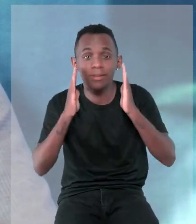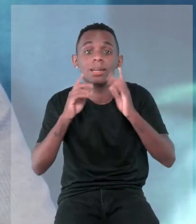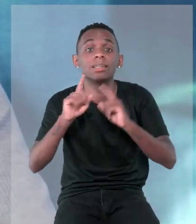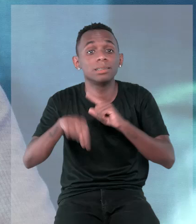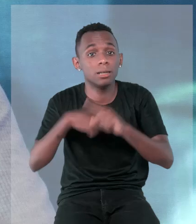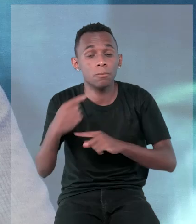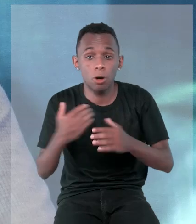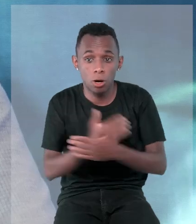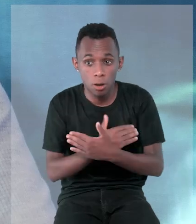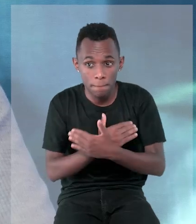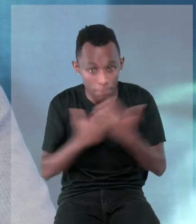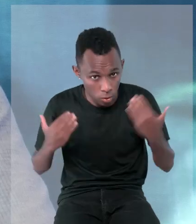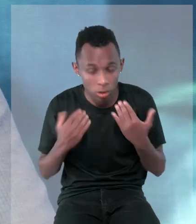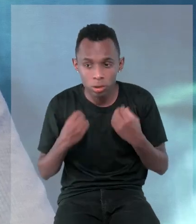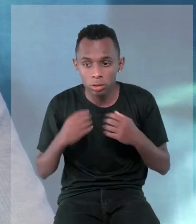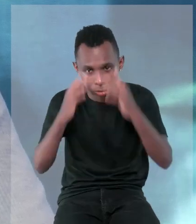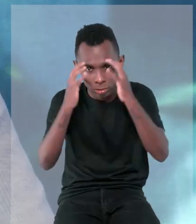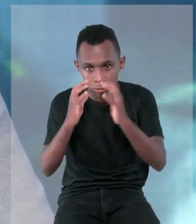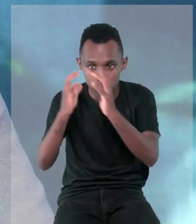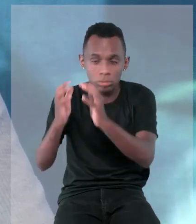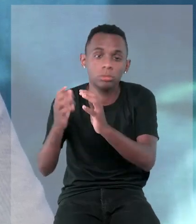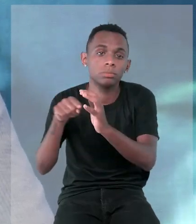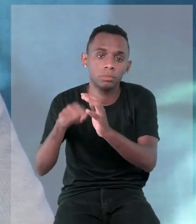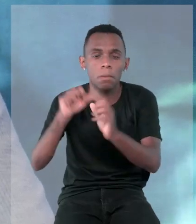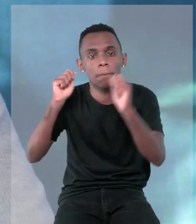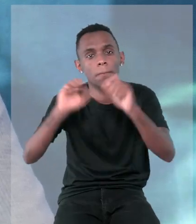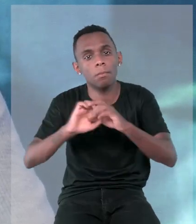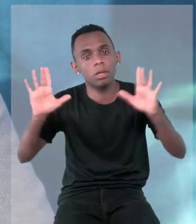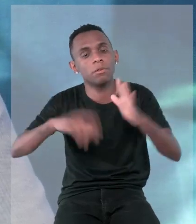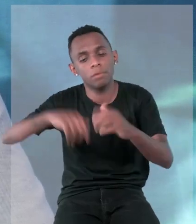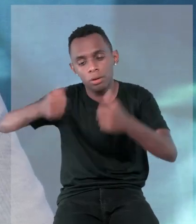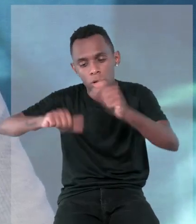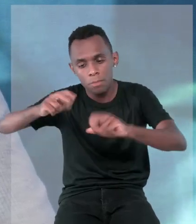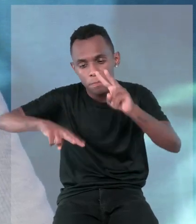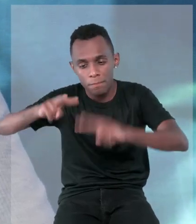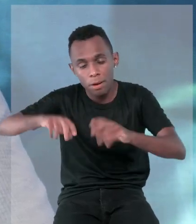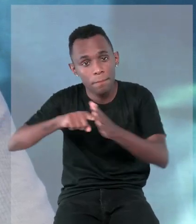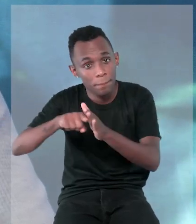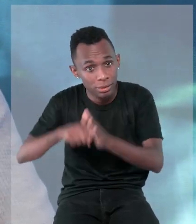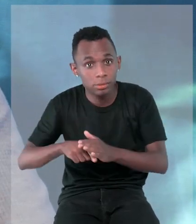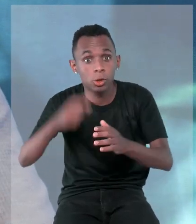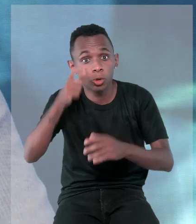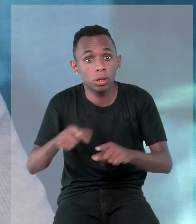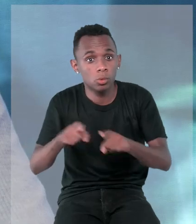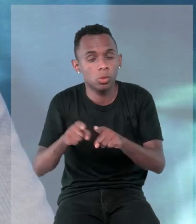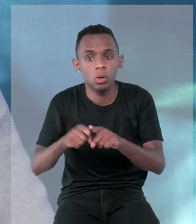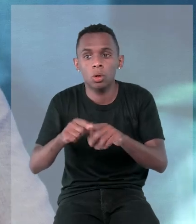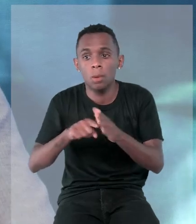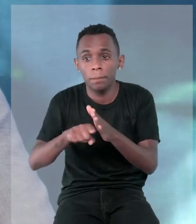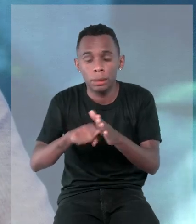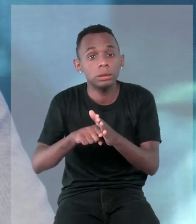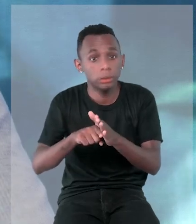elas morressem, elas doaram o cérebro para esse estudo. E o mais interessante é que o estudo se